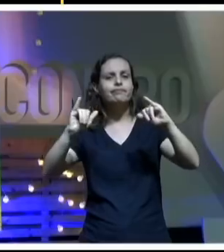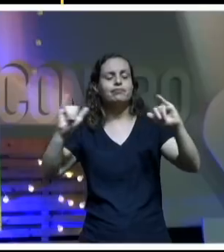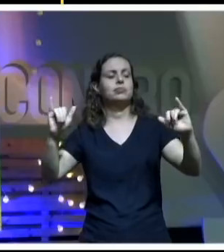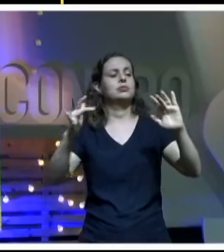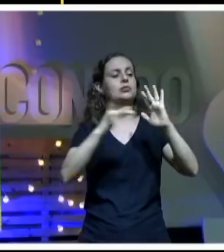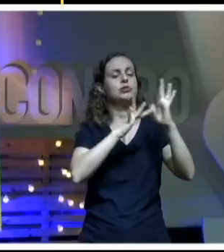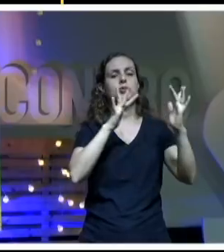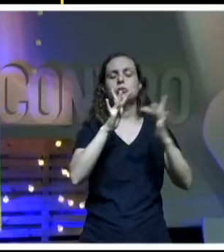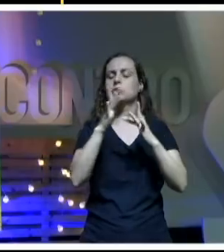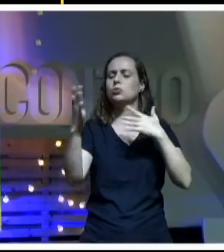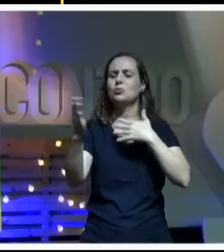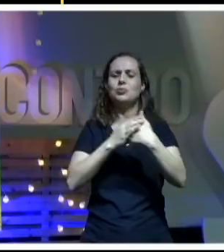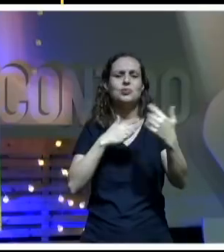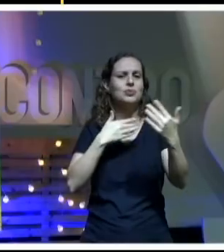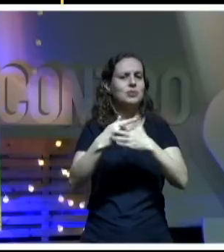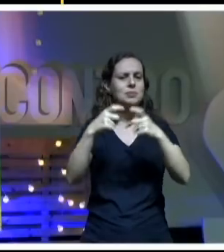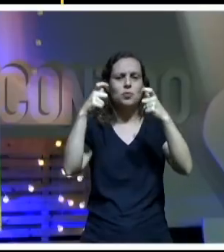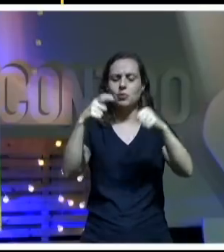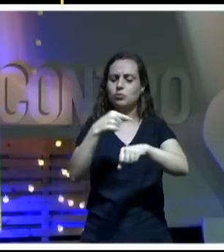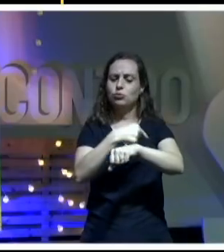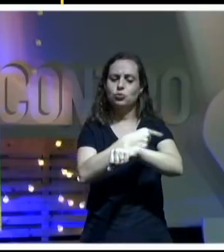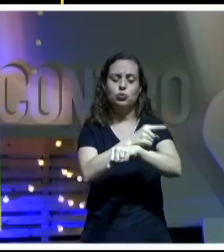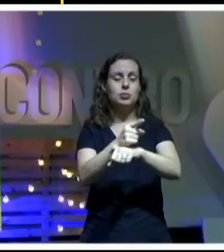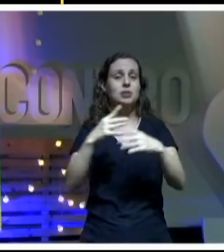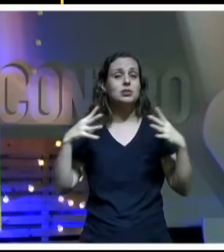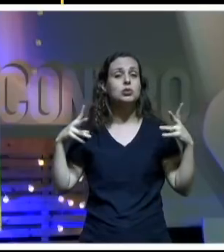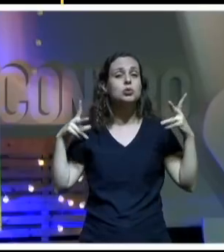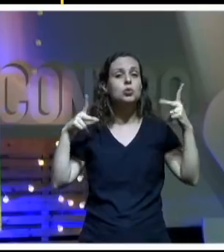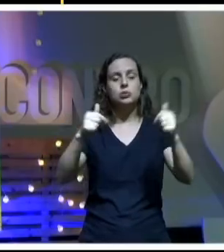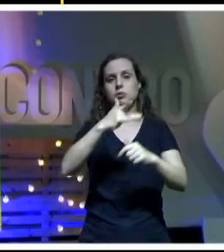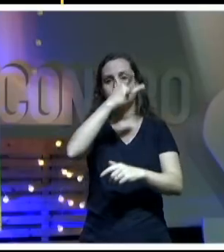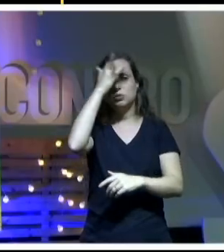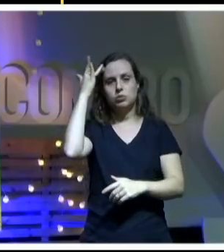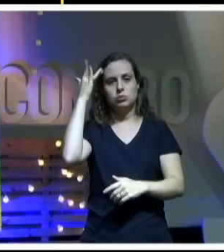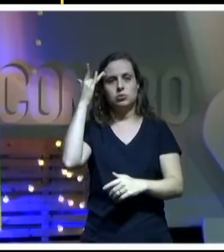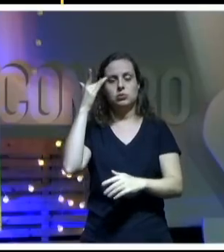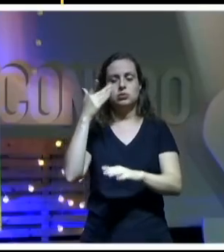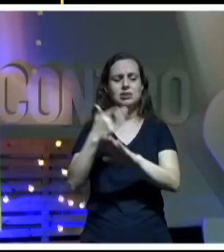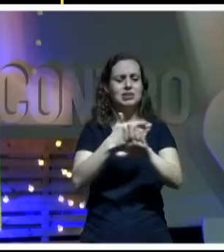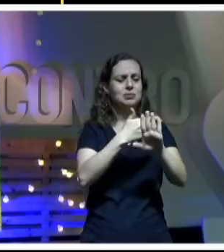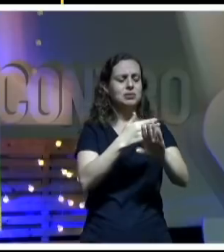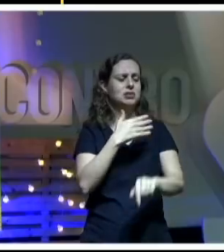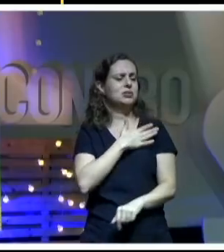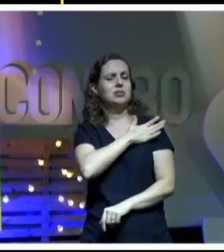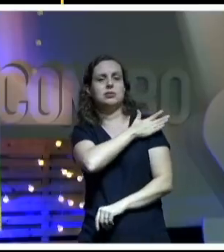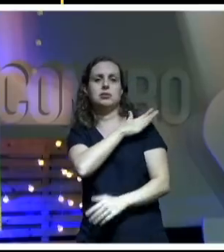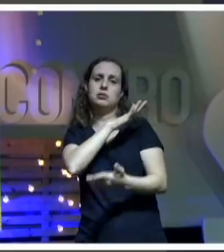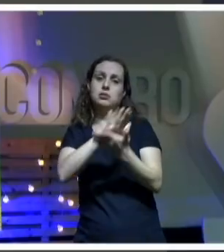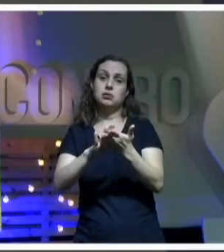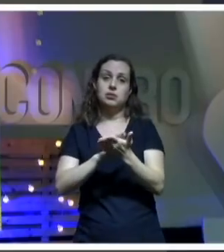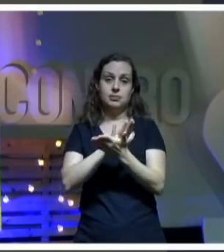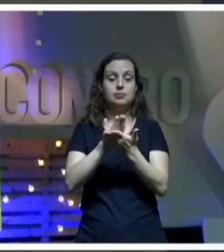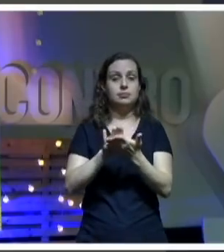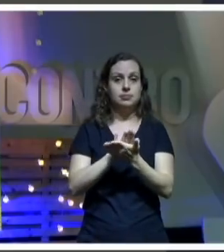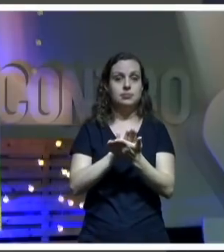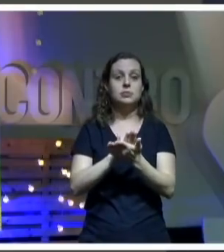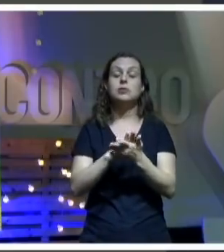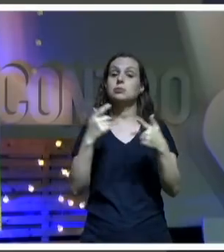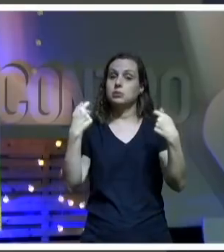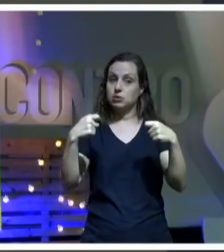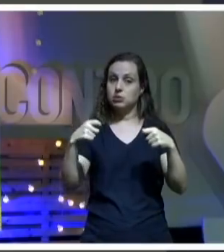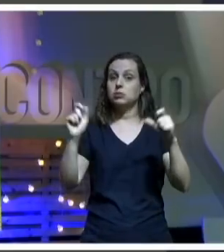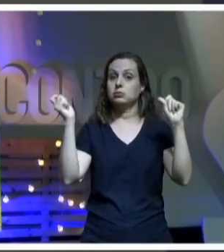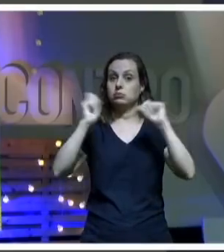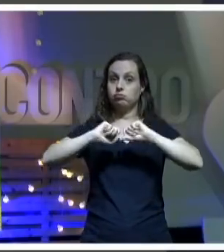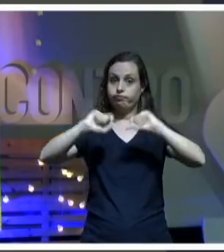momentos de muitas maneiras para todas as pessoas e nós precisamos ajudar os pastores a recuperar isso